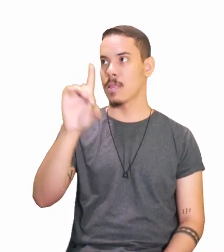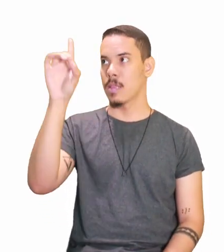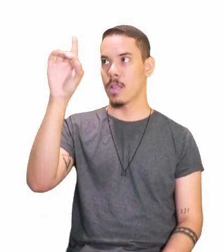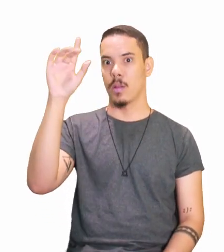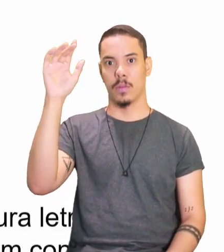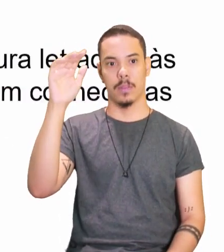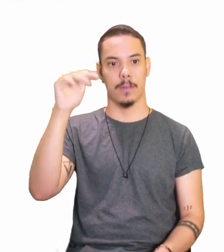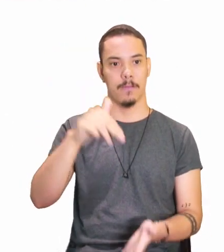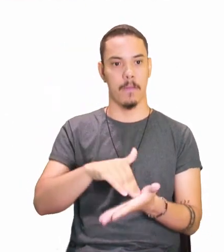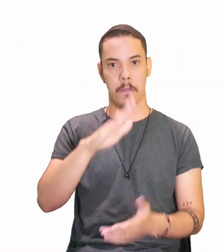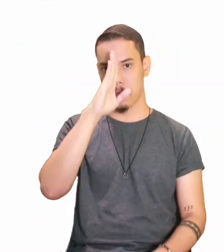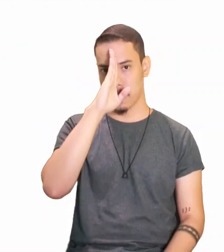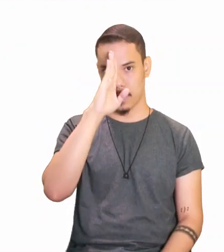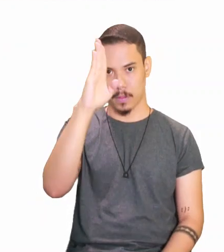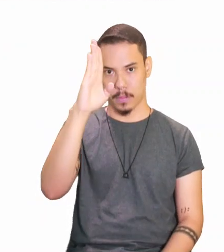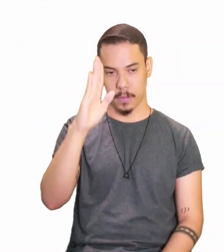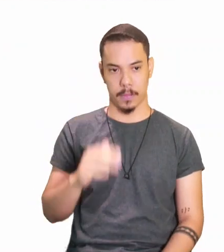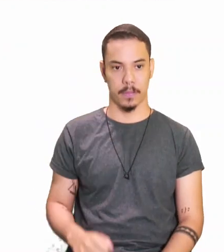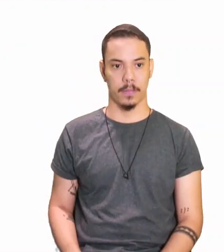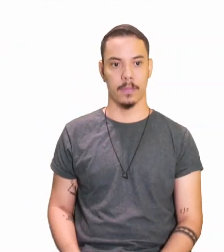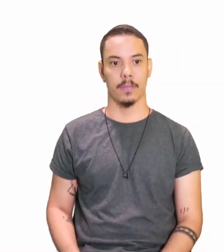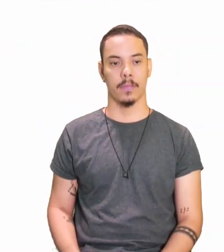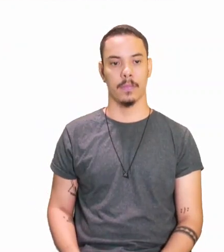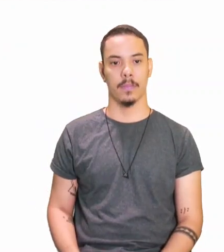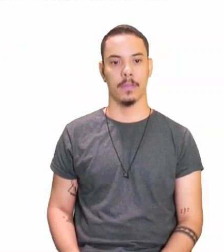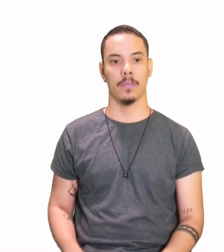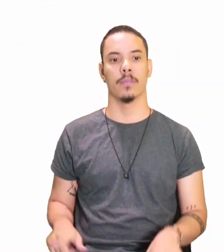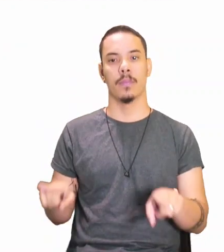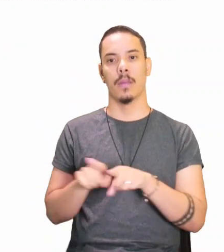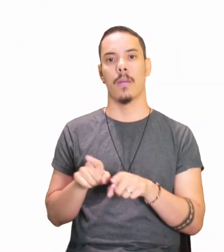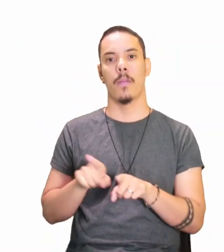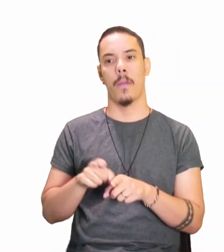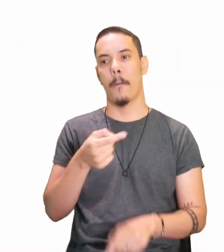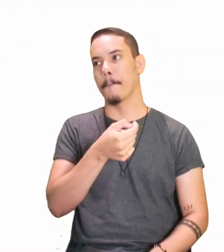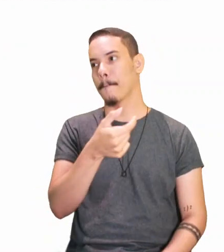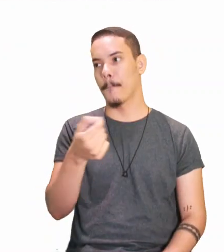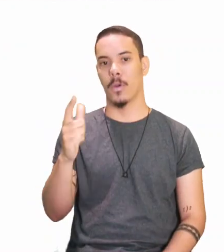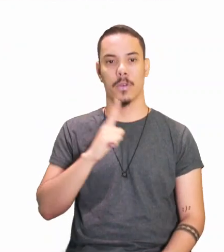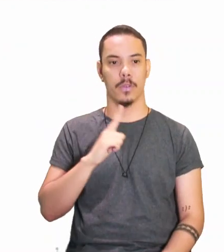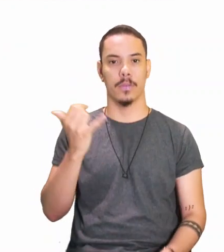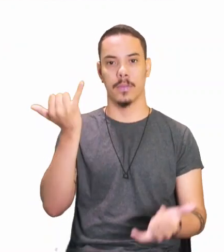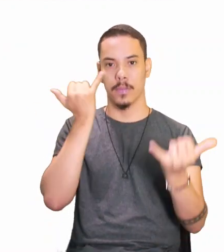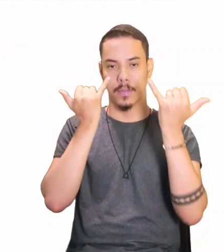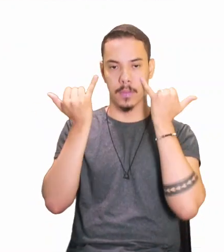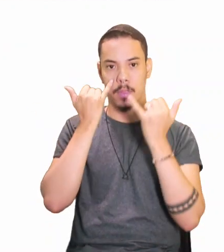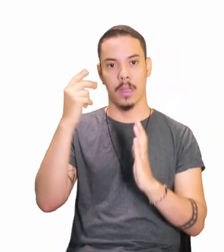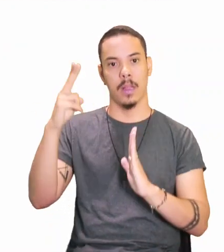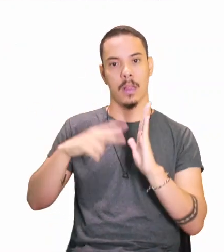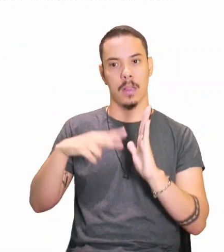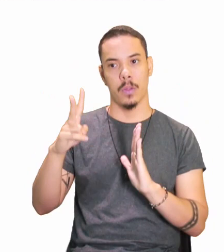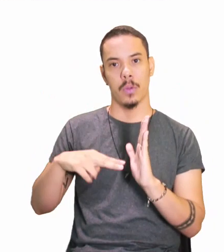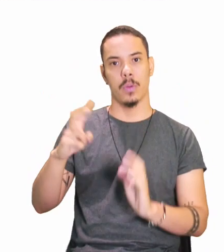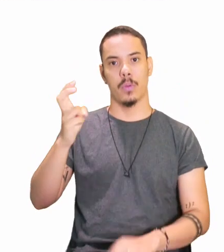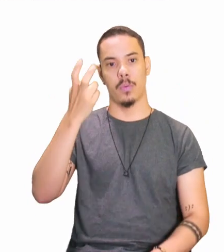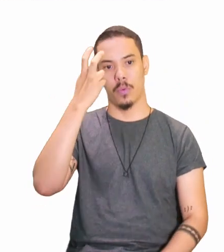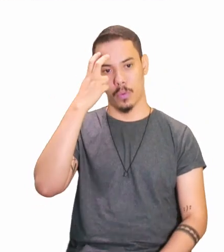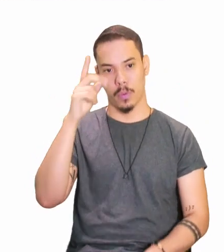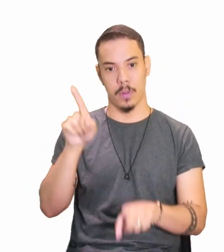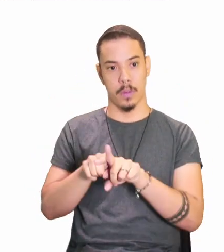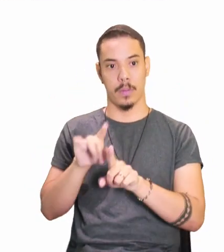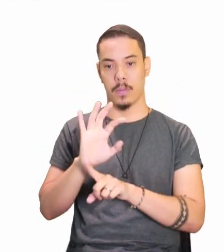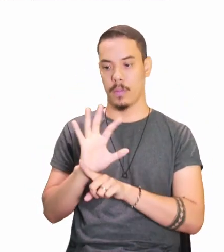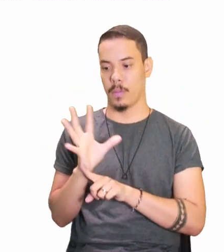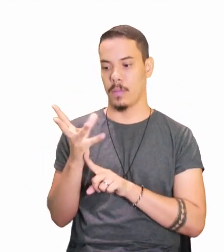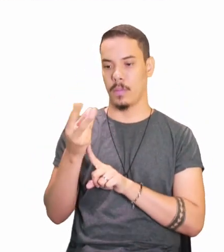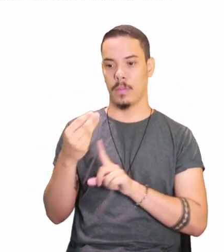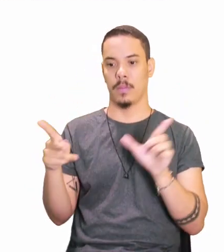centro, beleza? Como os poucos tinham acesso à leitura, à escrita, à cultura, letrada e às artes, era